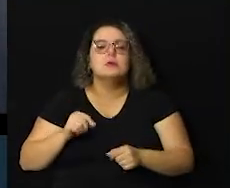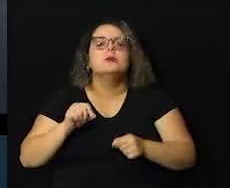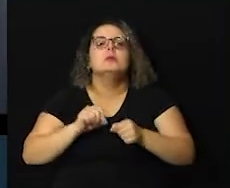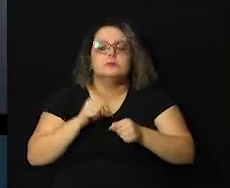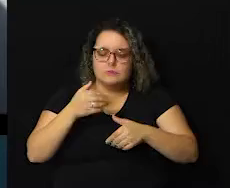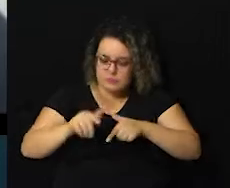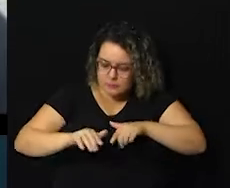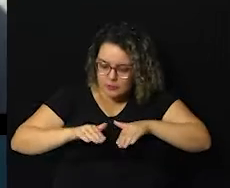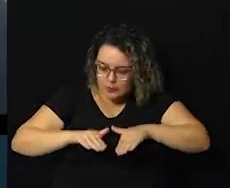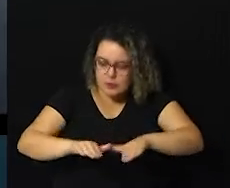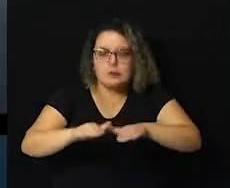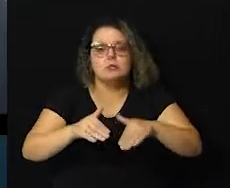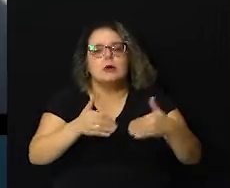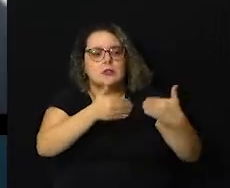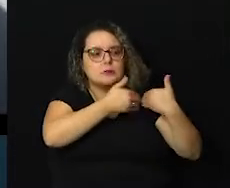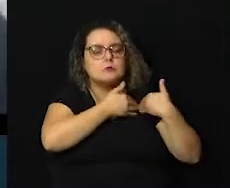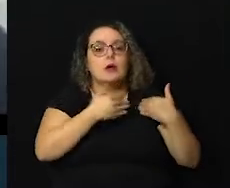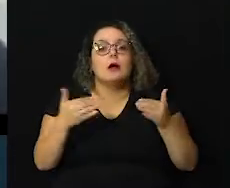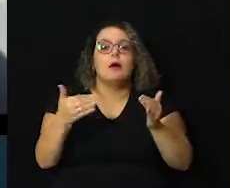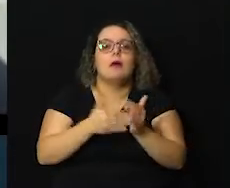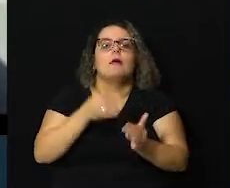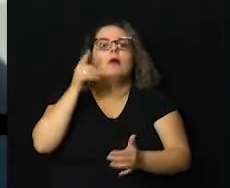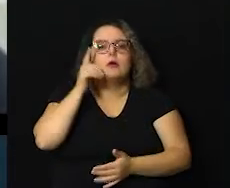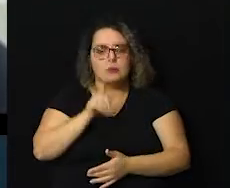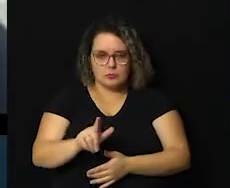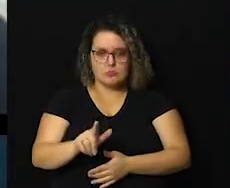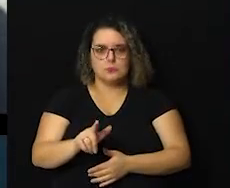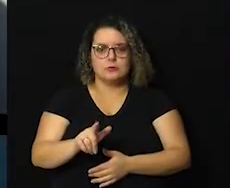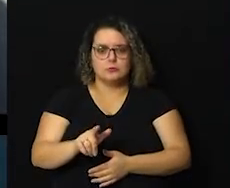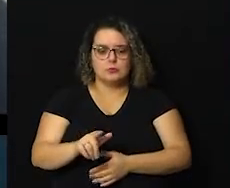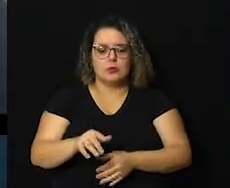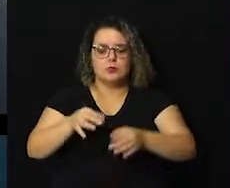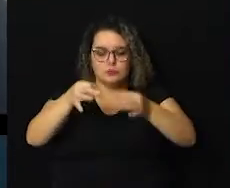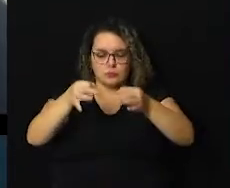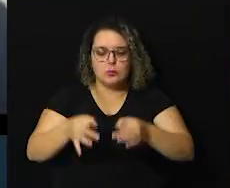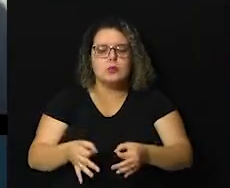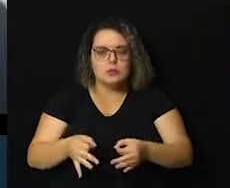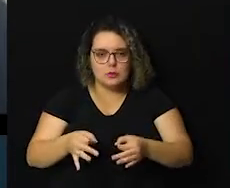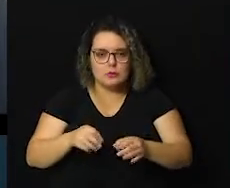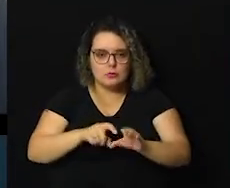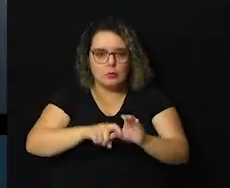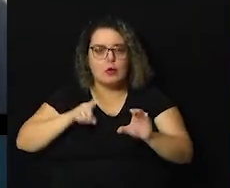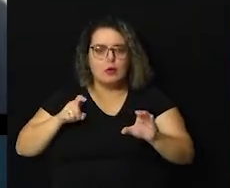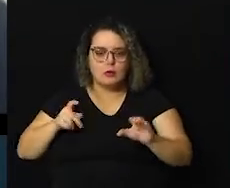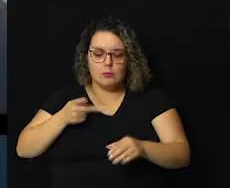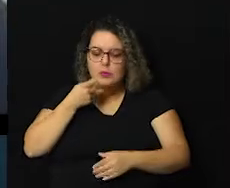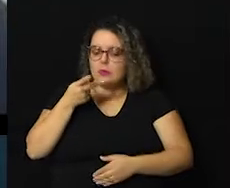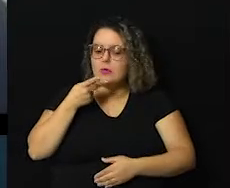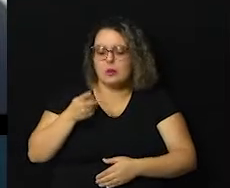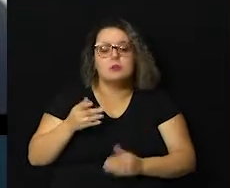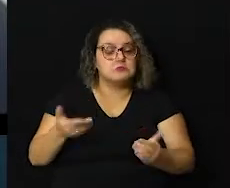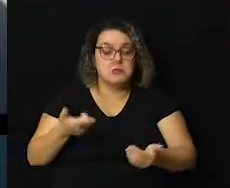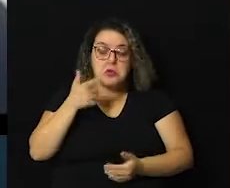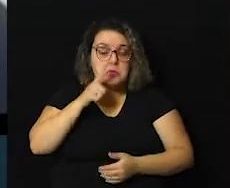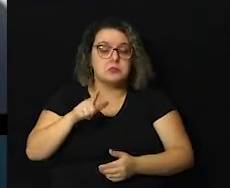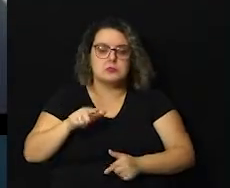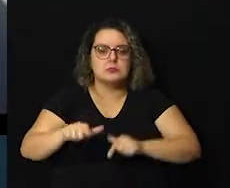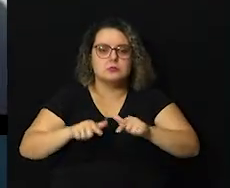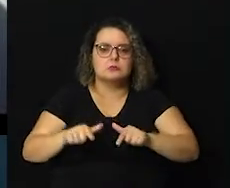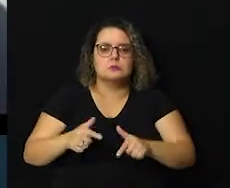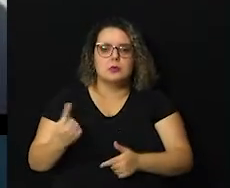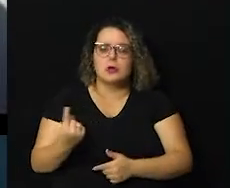treinando vai citando com ele vai dando mais responsabilidade até ele chegar nem corpo no volume que ele tem autonomia para